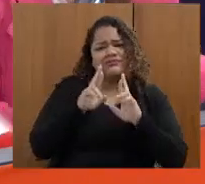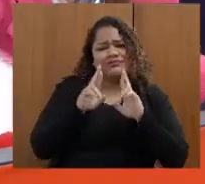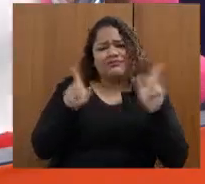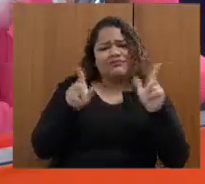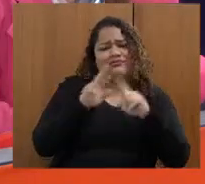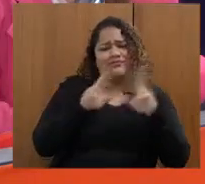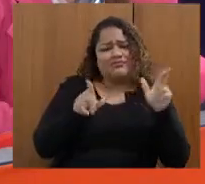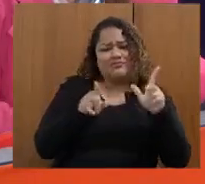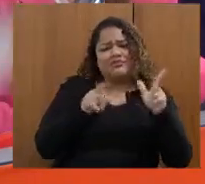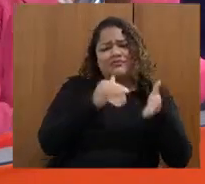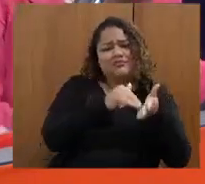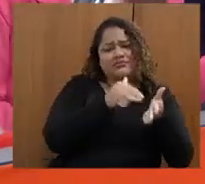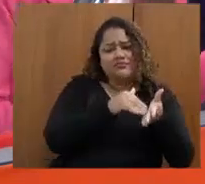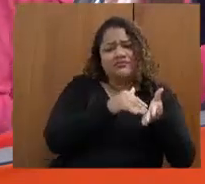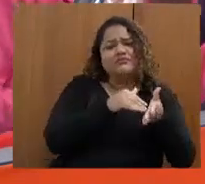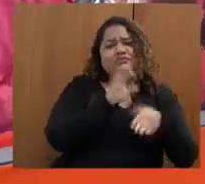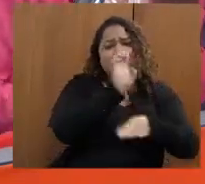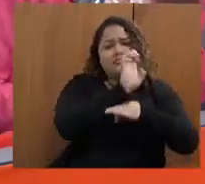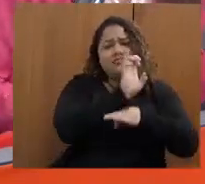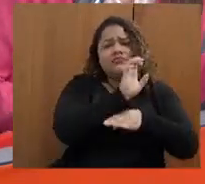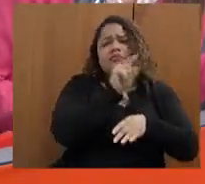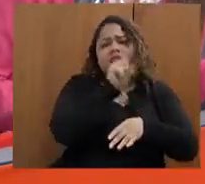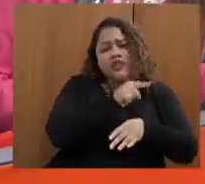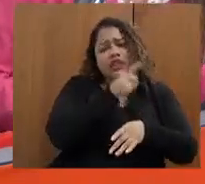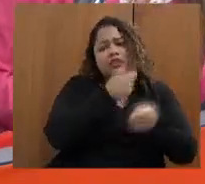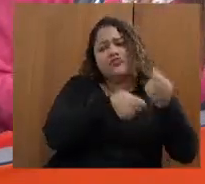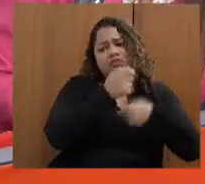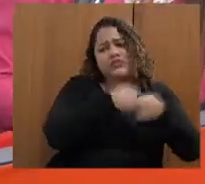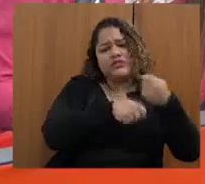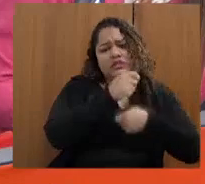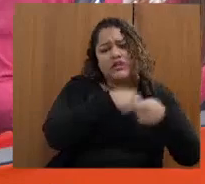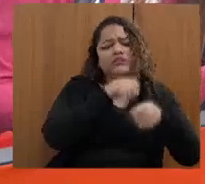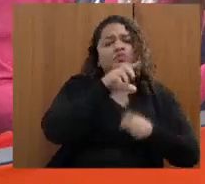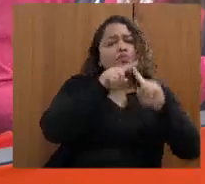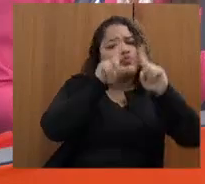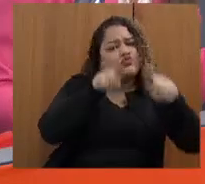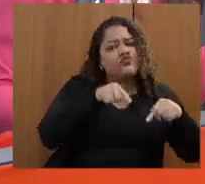da secretaria de educação que são administrados por servidores públicos